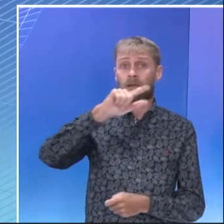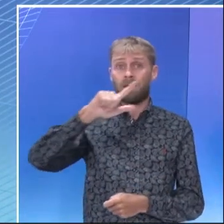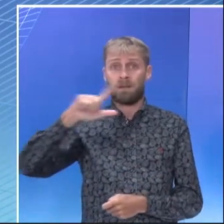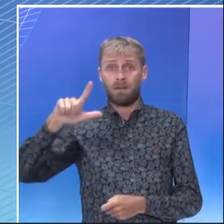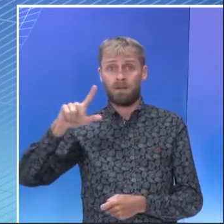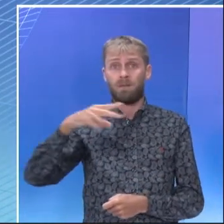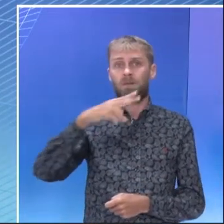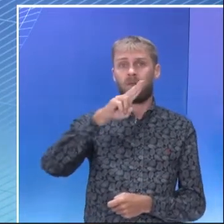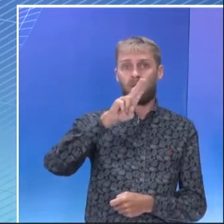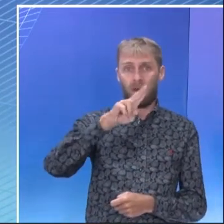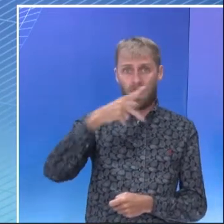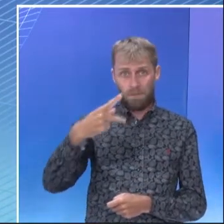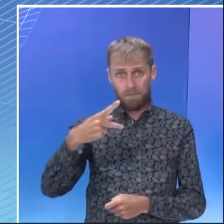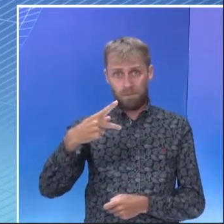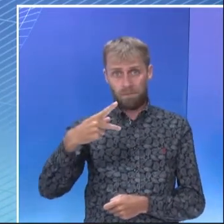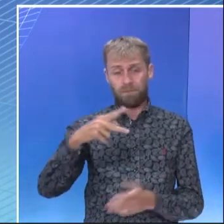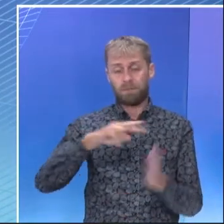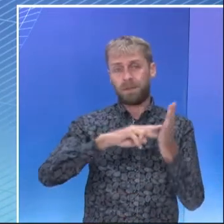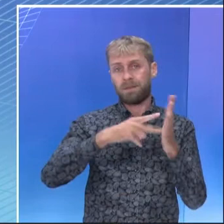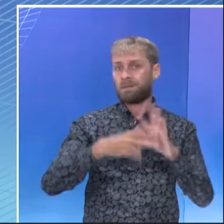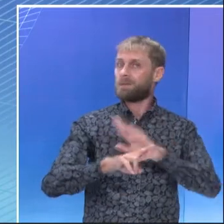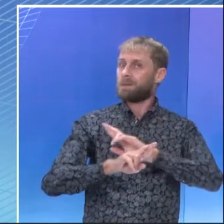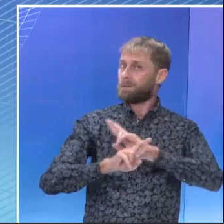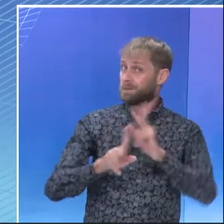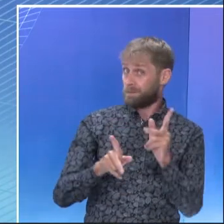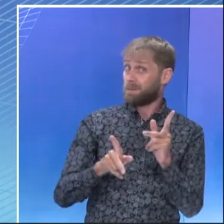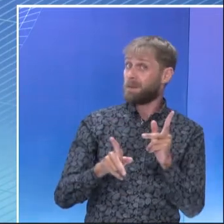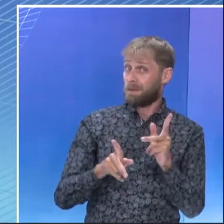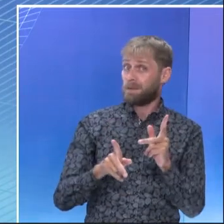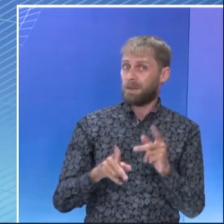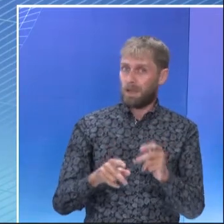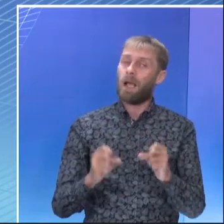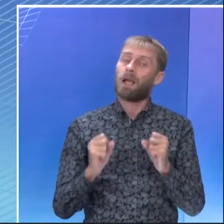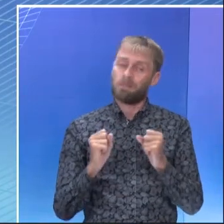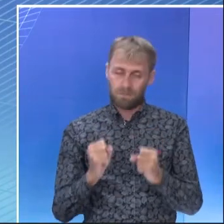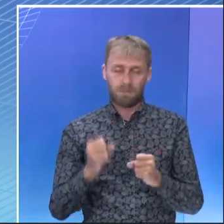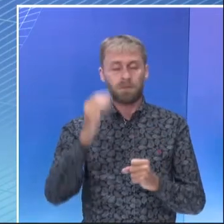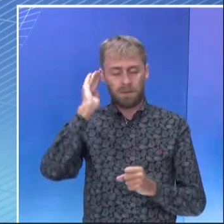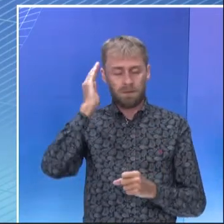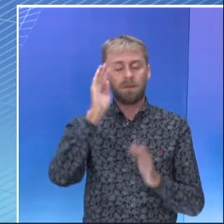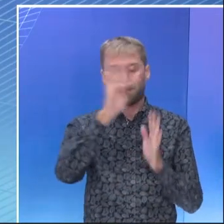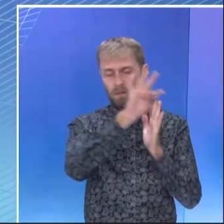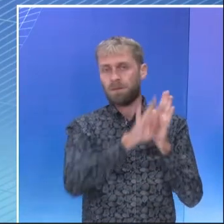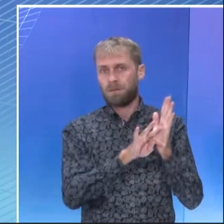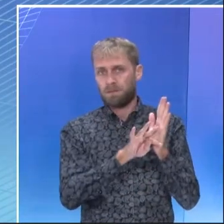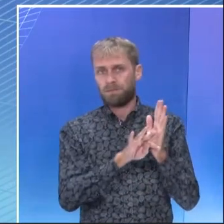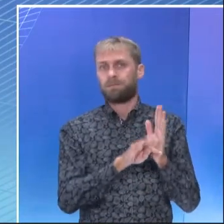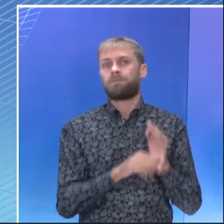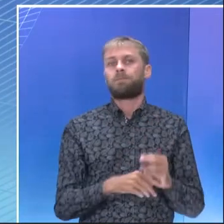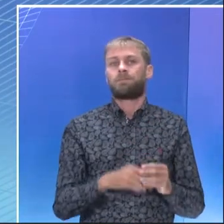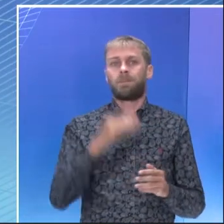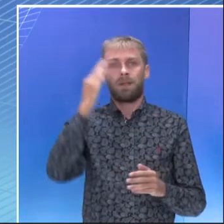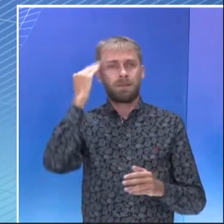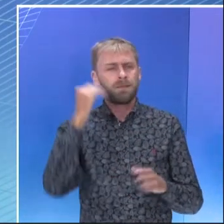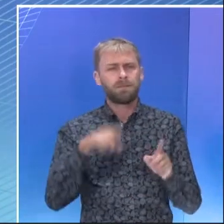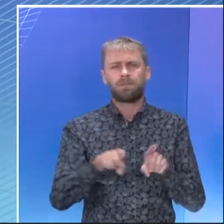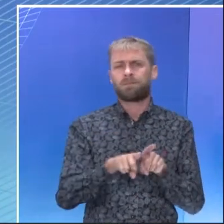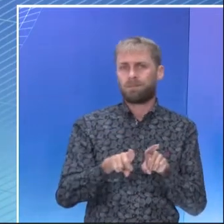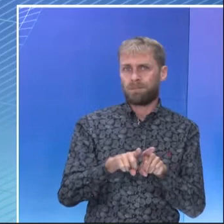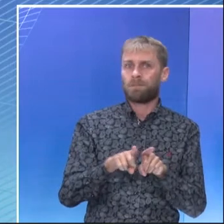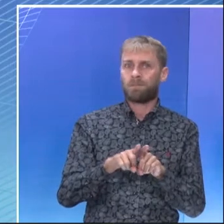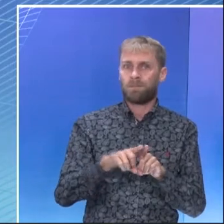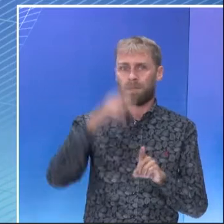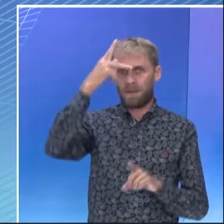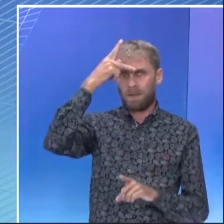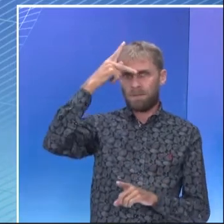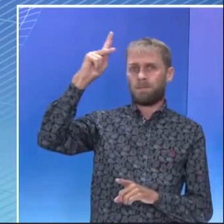up, que vai ter outro significado para você entender o seu texto. E você tem que saber também que, às vezes,